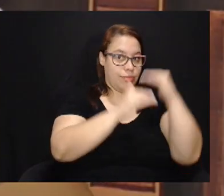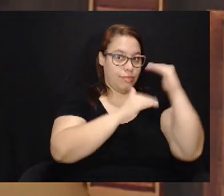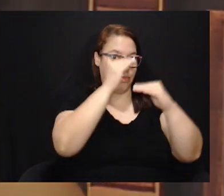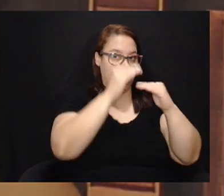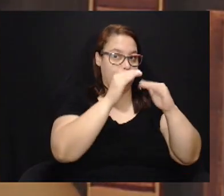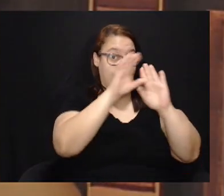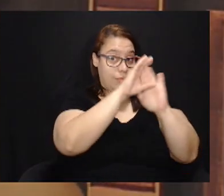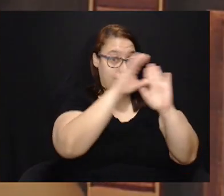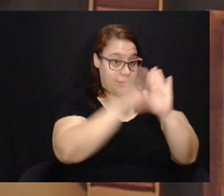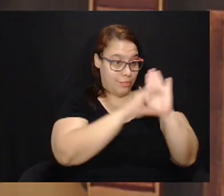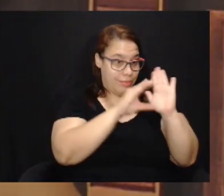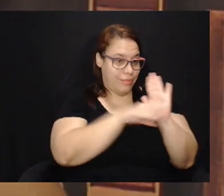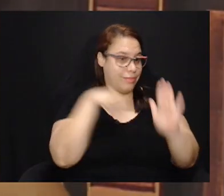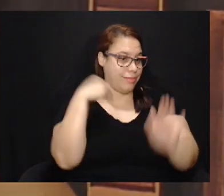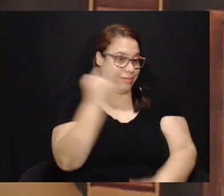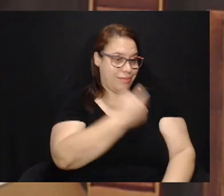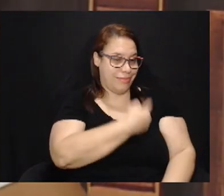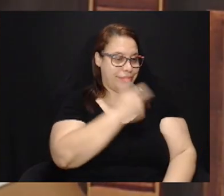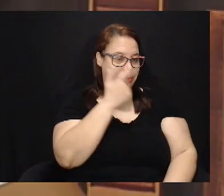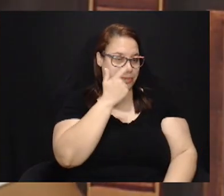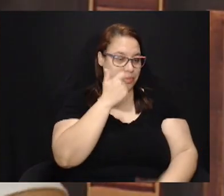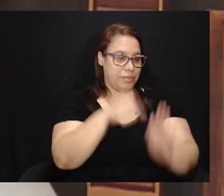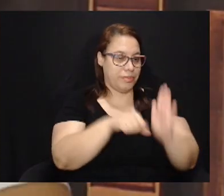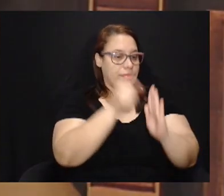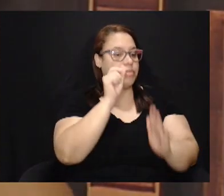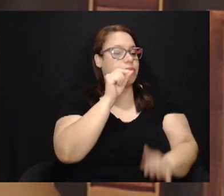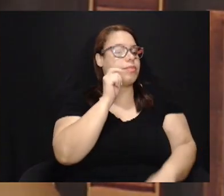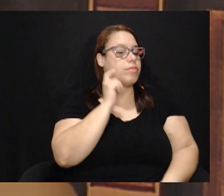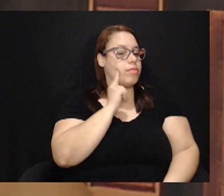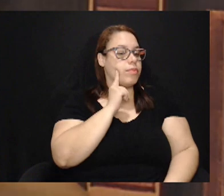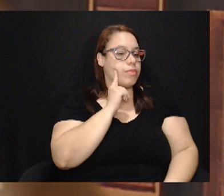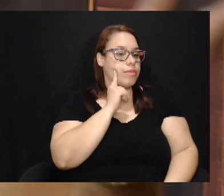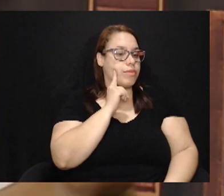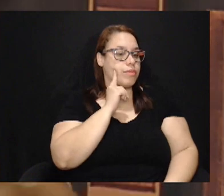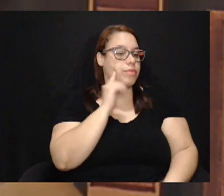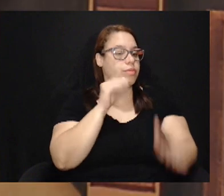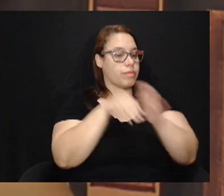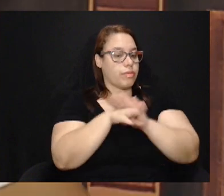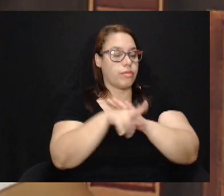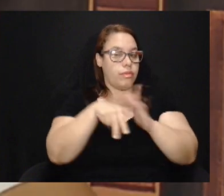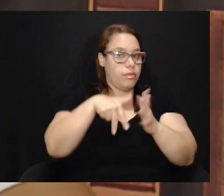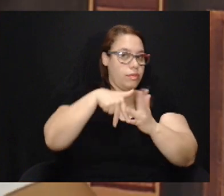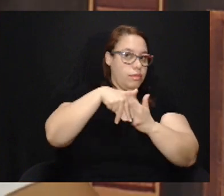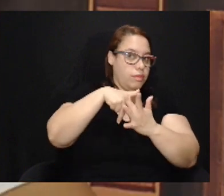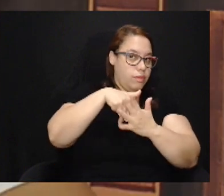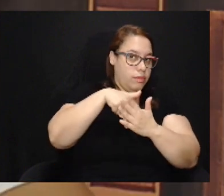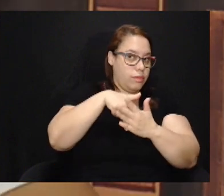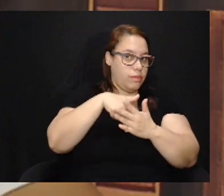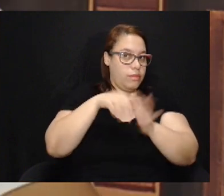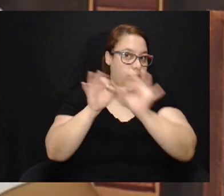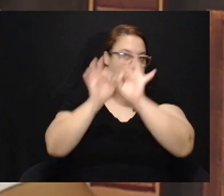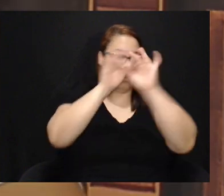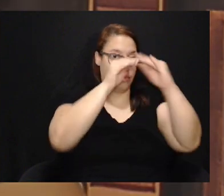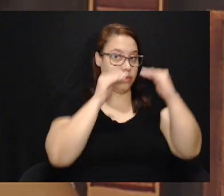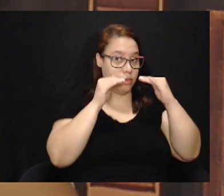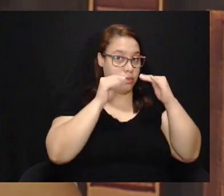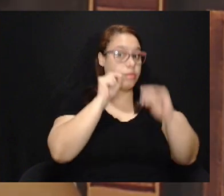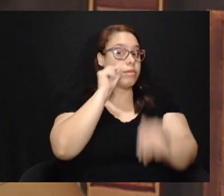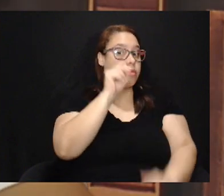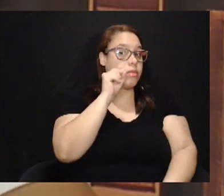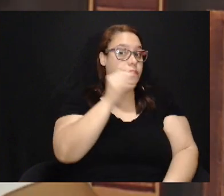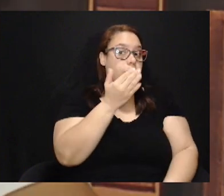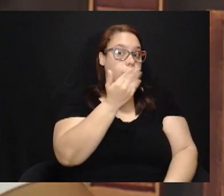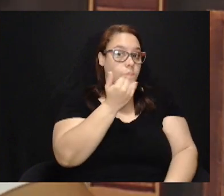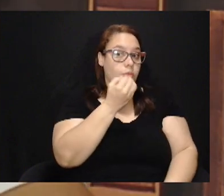gente, né? O primeiro ponto que eu costumo trazer para os meus pacientes, aqui para os telespectadores, é que comer bem